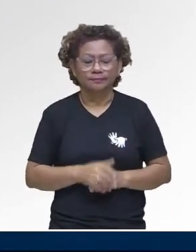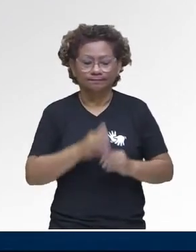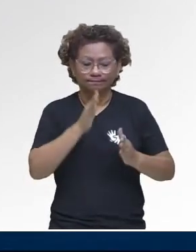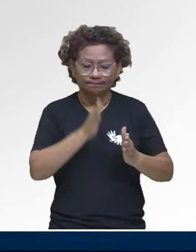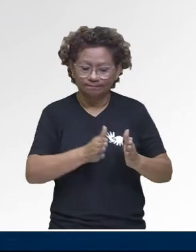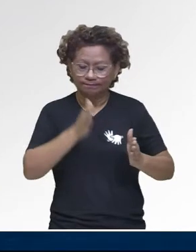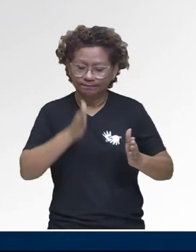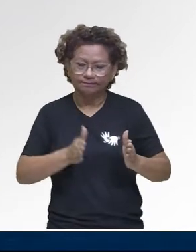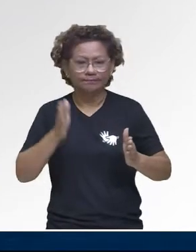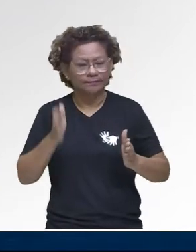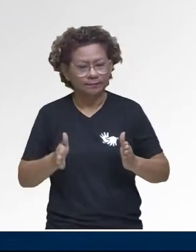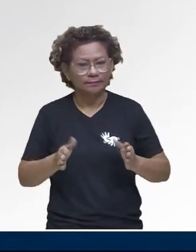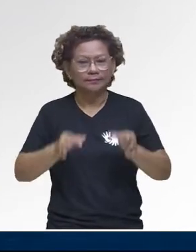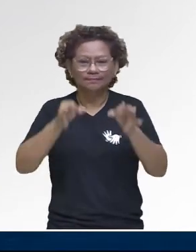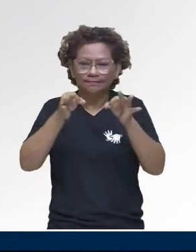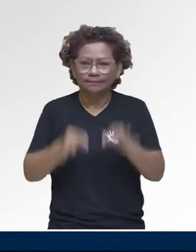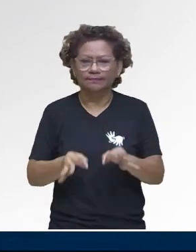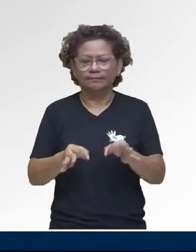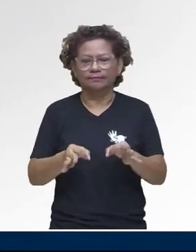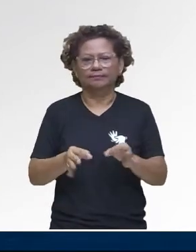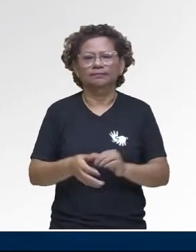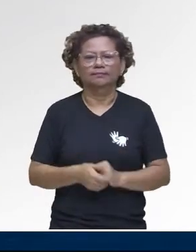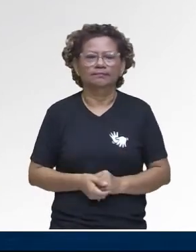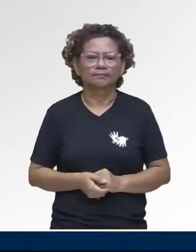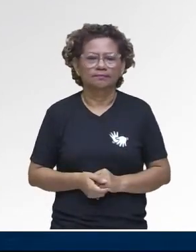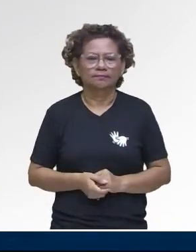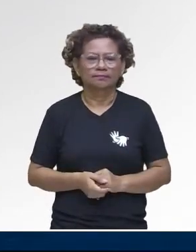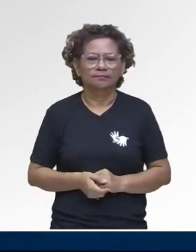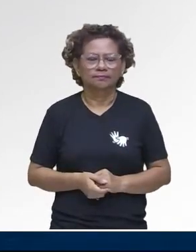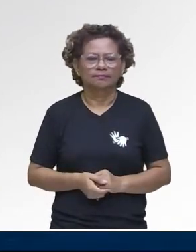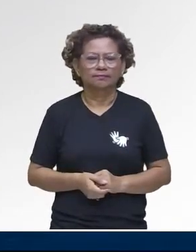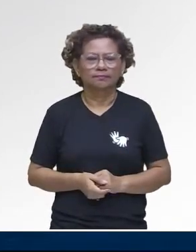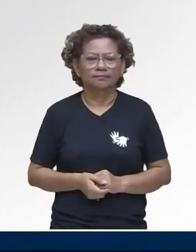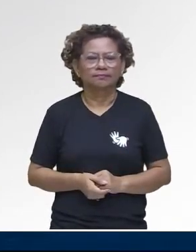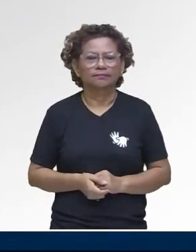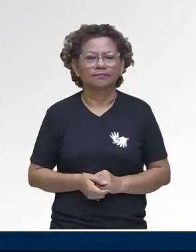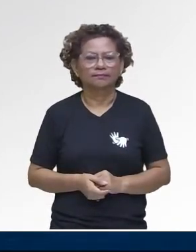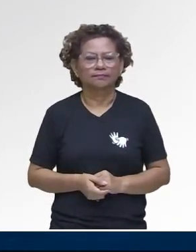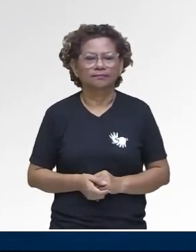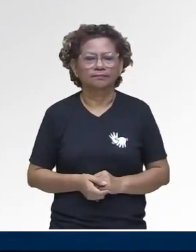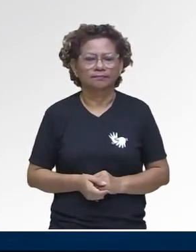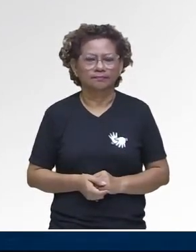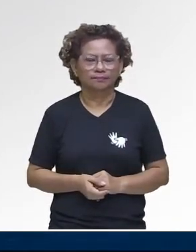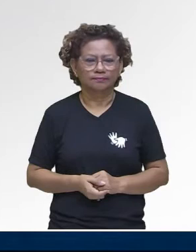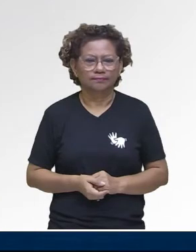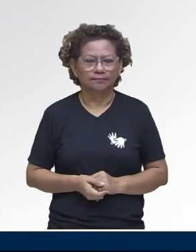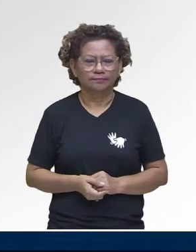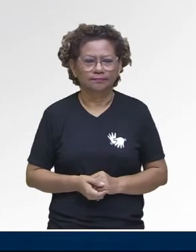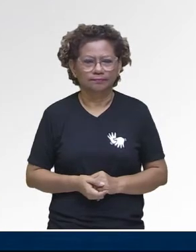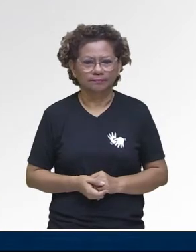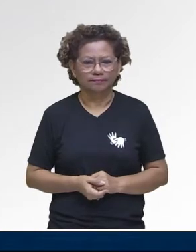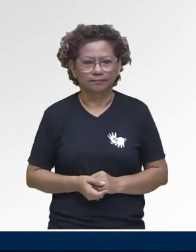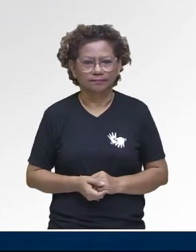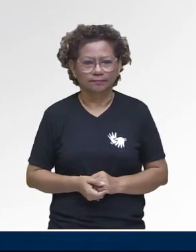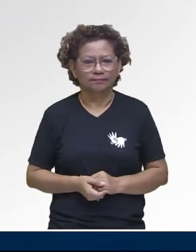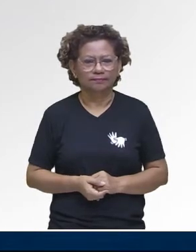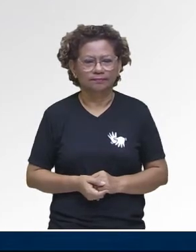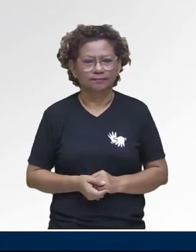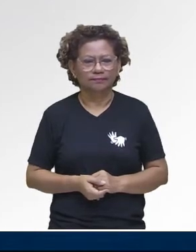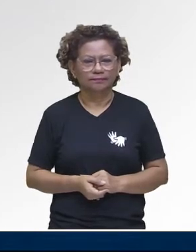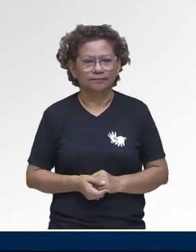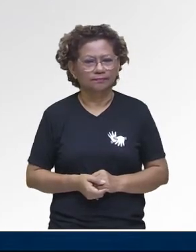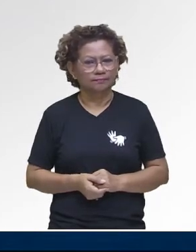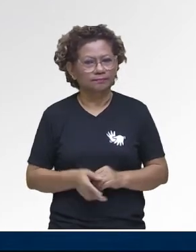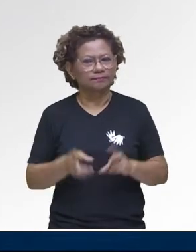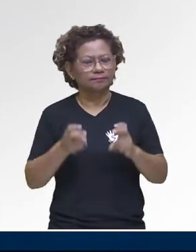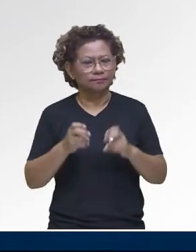soma a gente já conhece. Olha lá, 8 mais 8, 16, vai 1. 1 mais 9, 10,